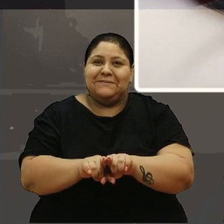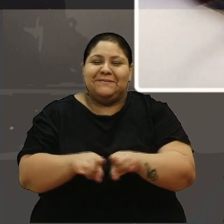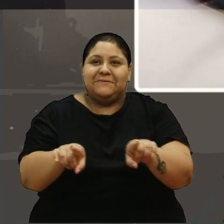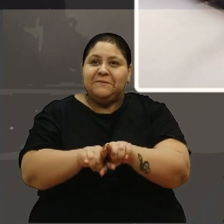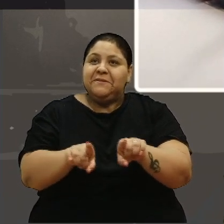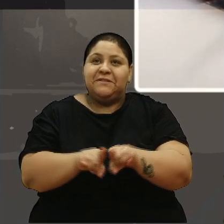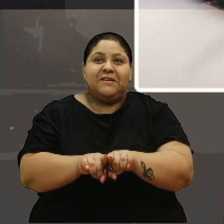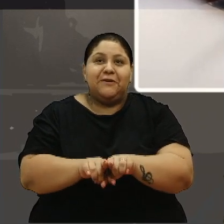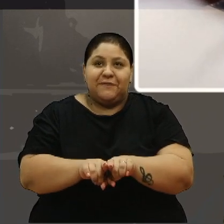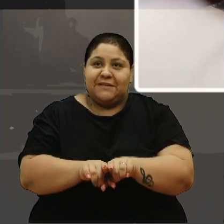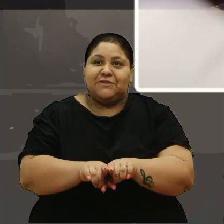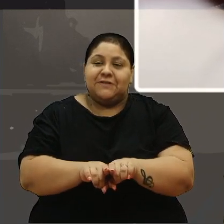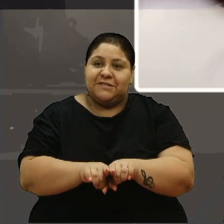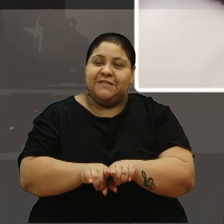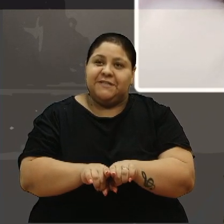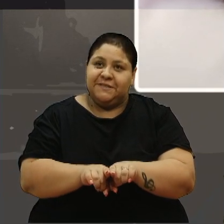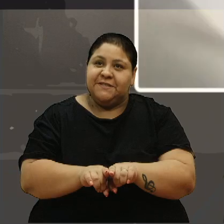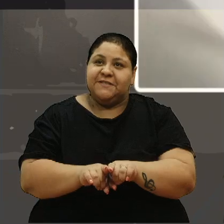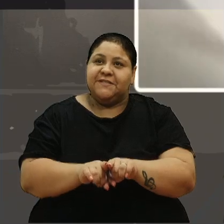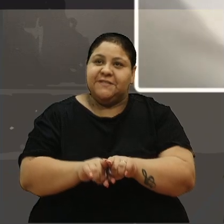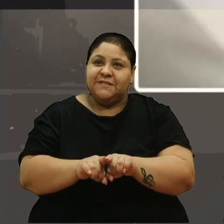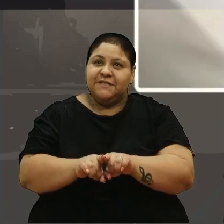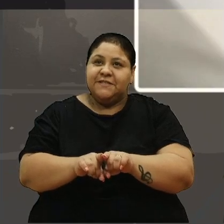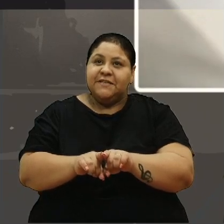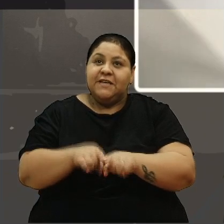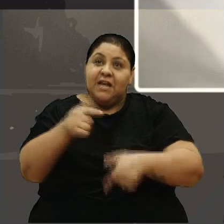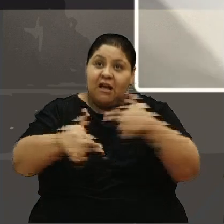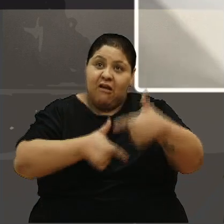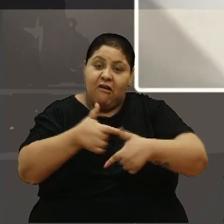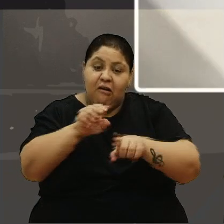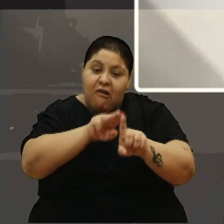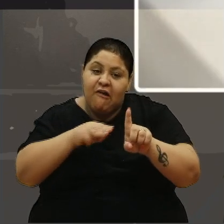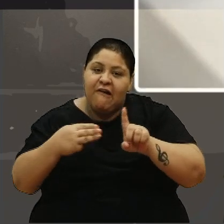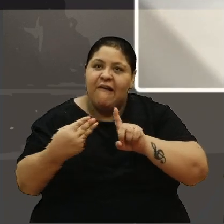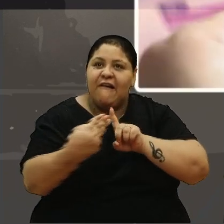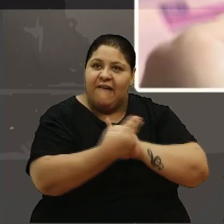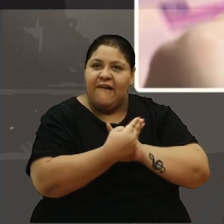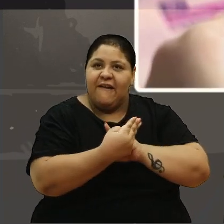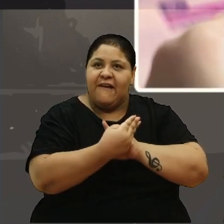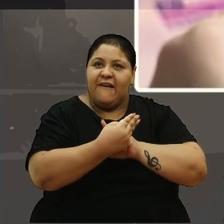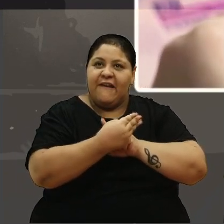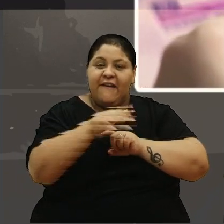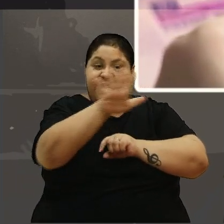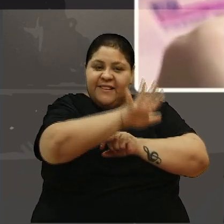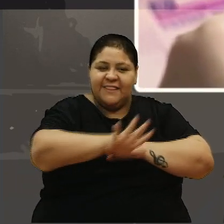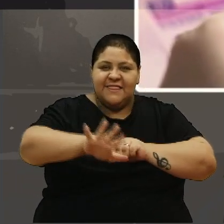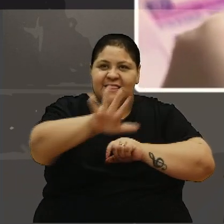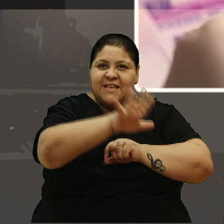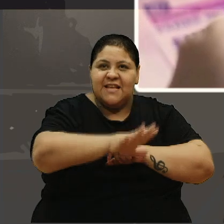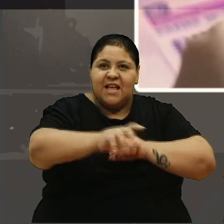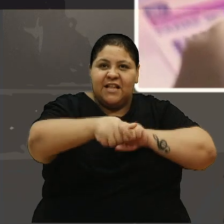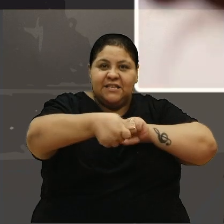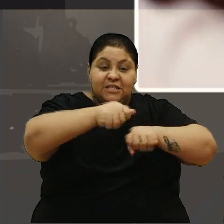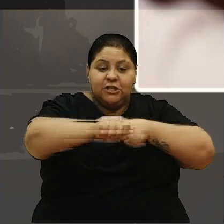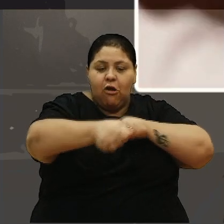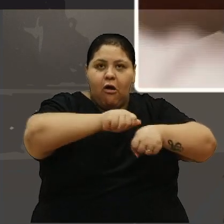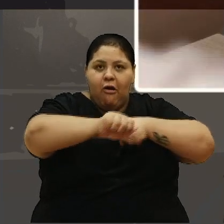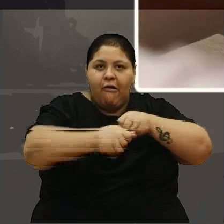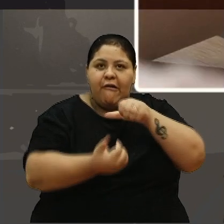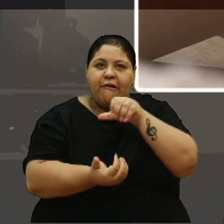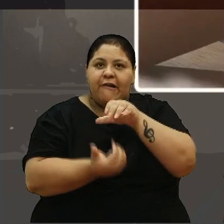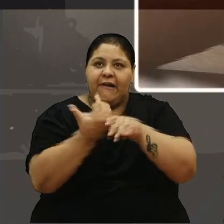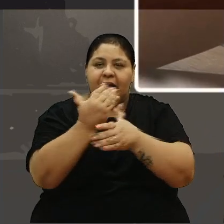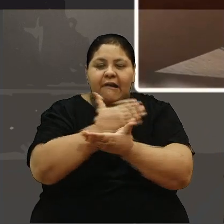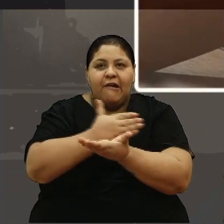uma dificuldade para encontrar uma solução no mercado de manufatura de borrachas, os fundadores passaram